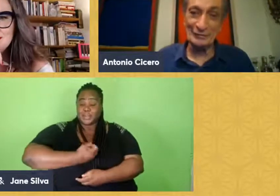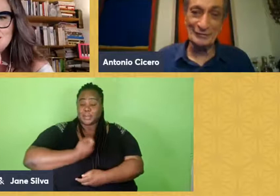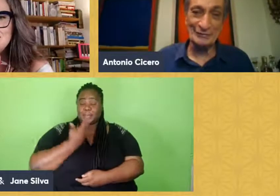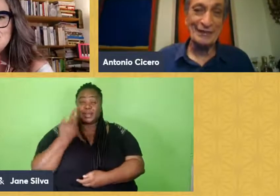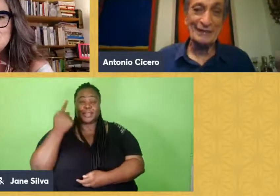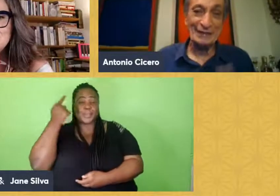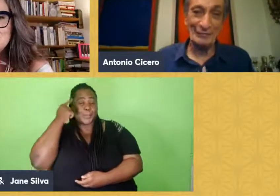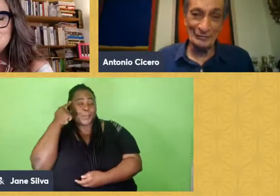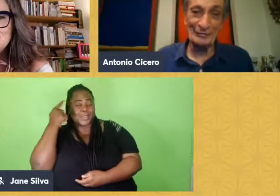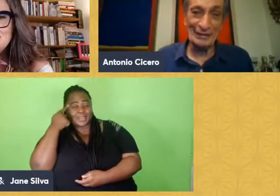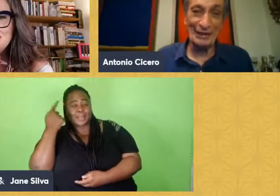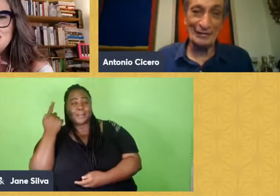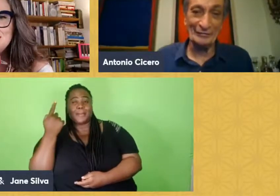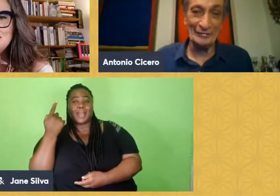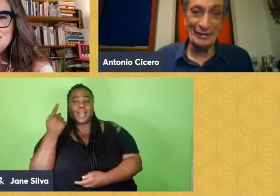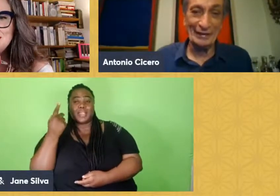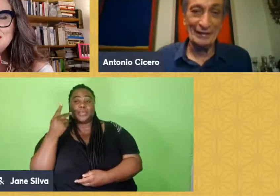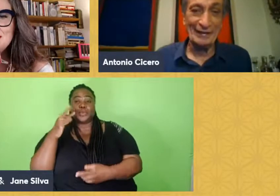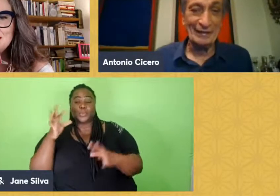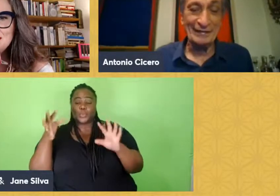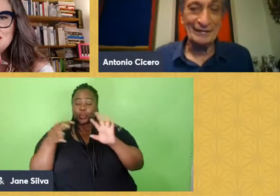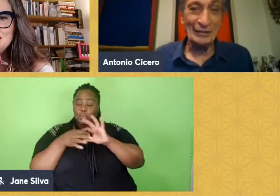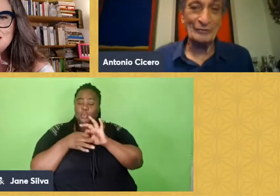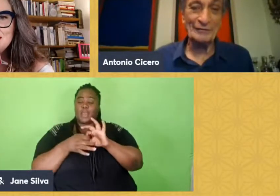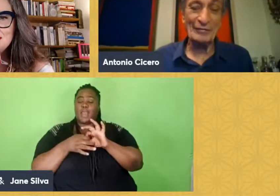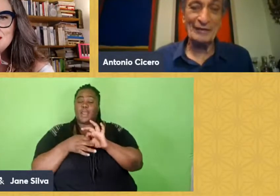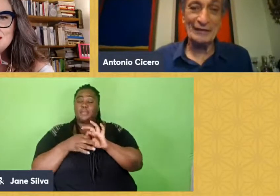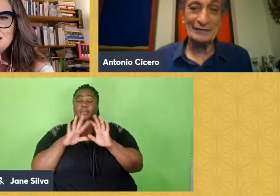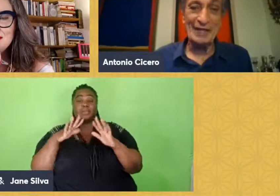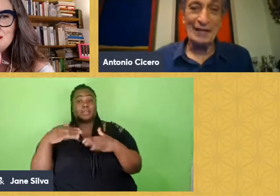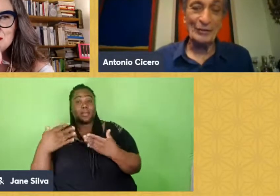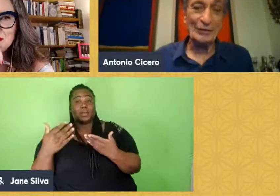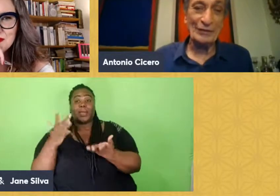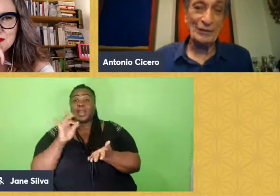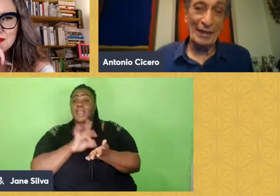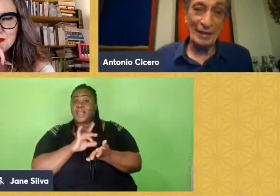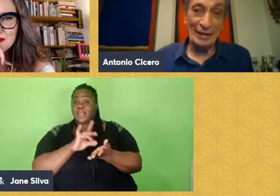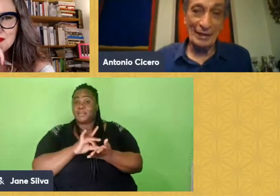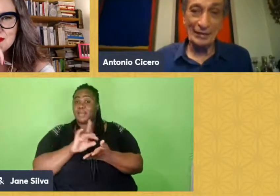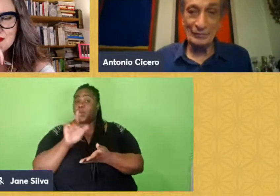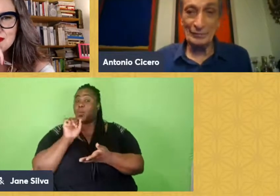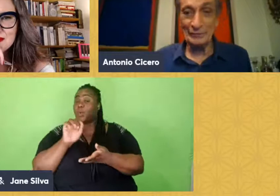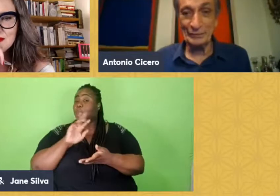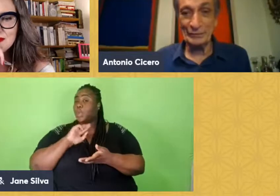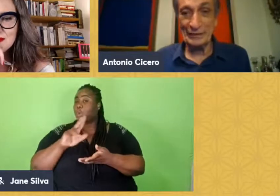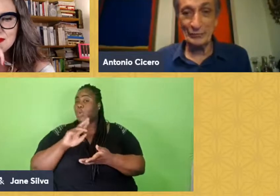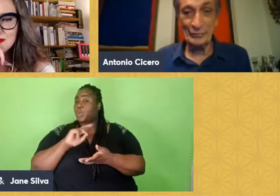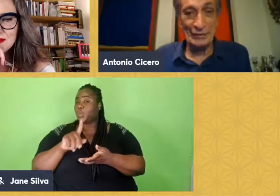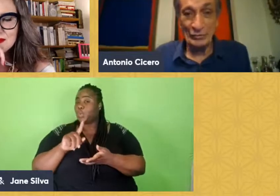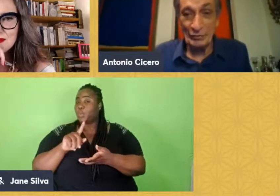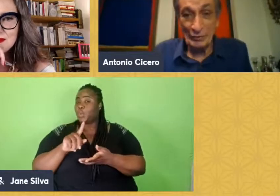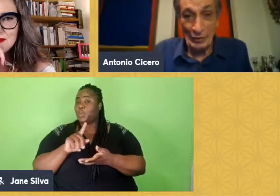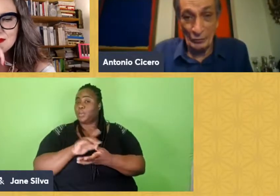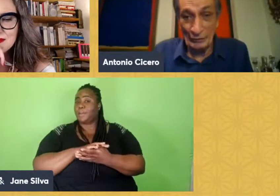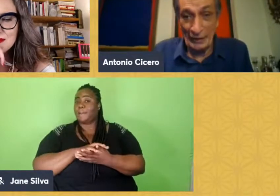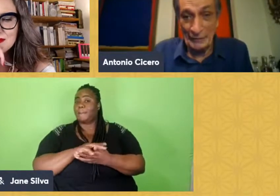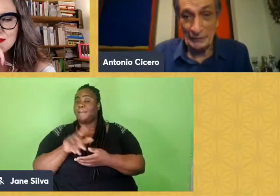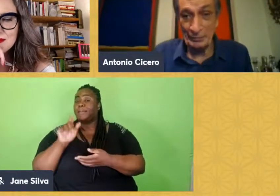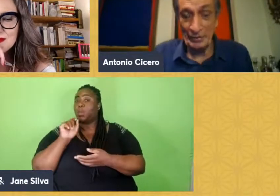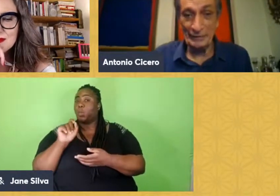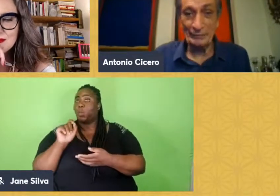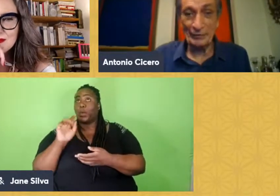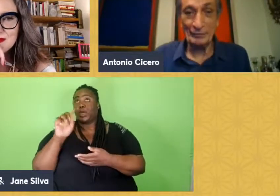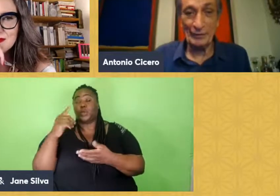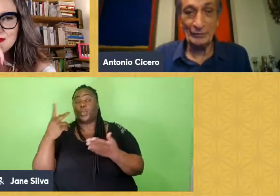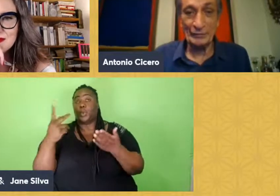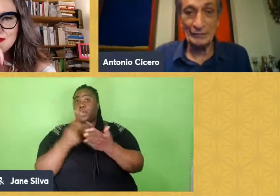tudo isso está muito ligado, né? Então, na verdade, o que não o que não acontece